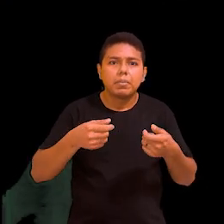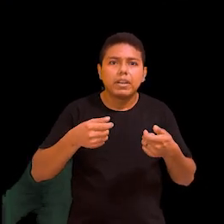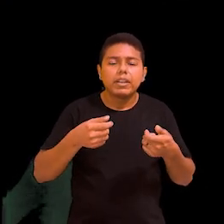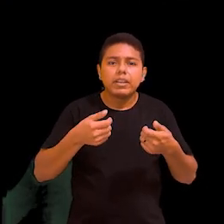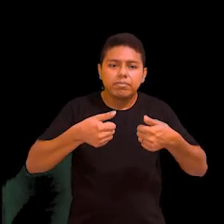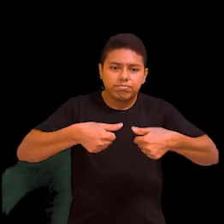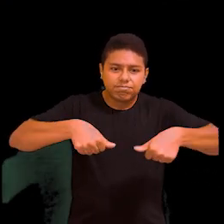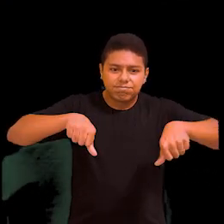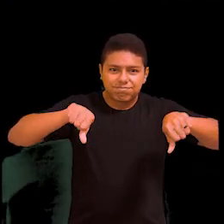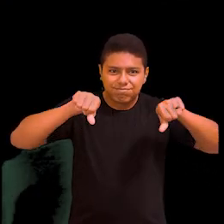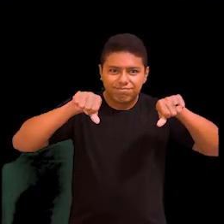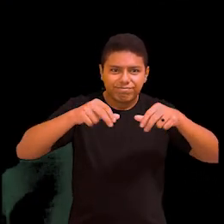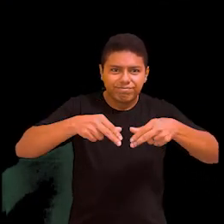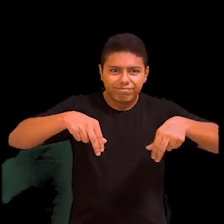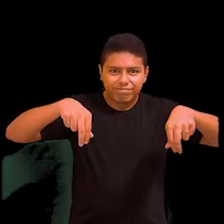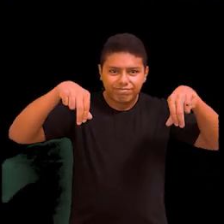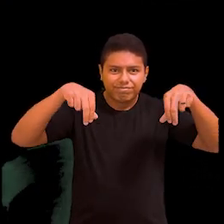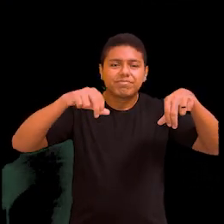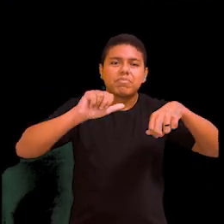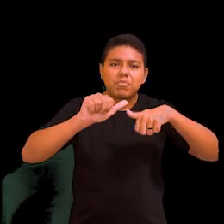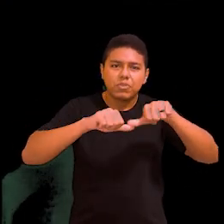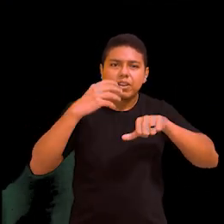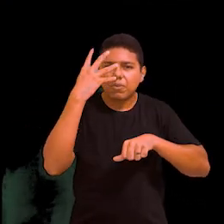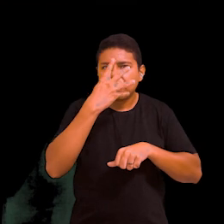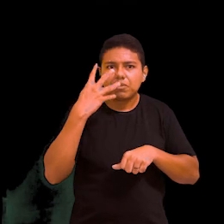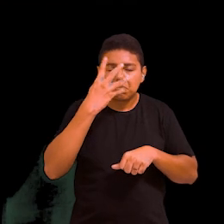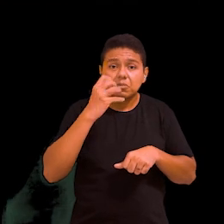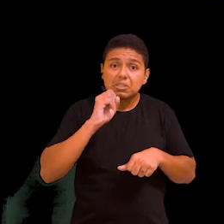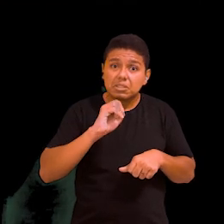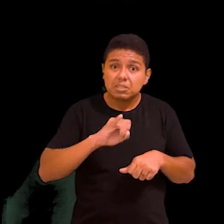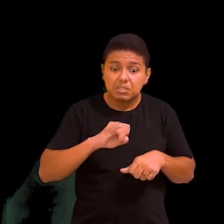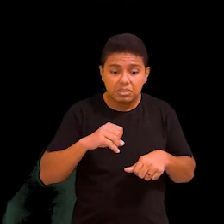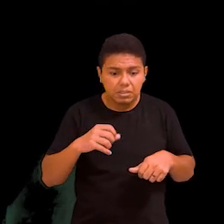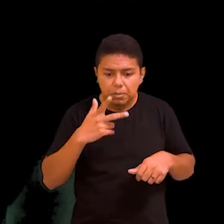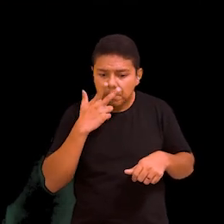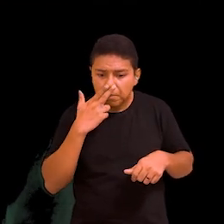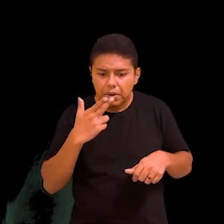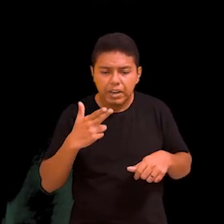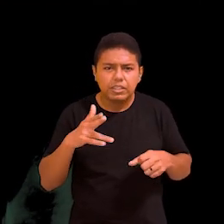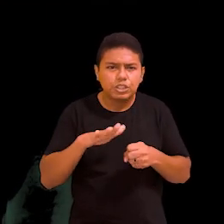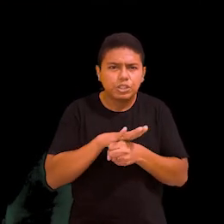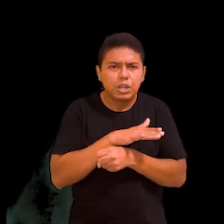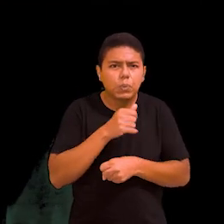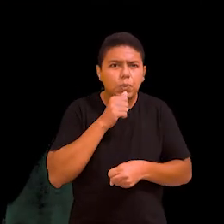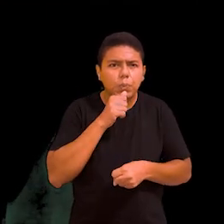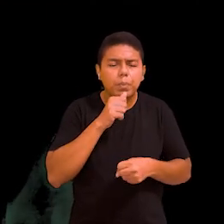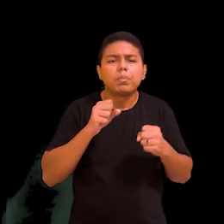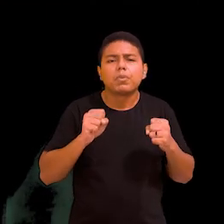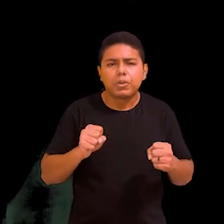de trocar o absorvente em intervalos a cada 4 horas, ainda que o mesmo não